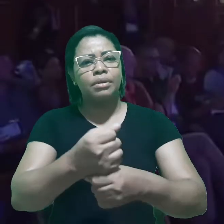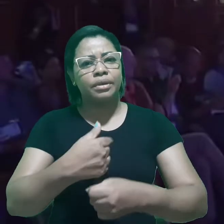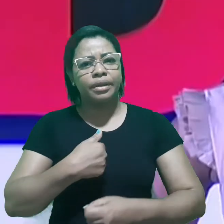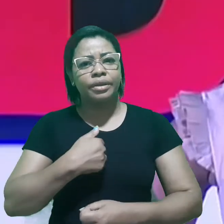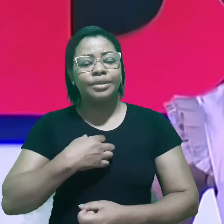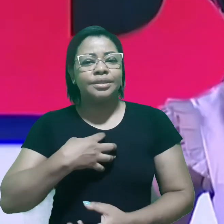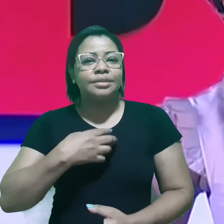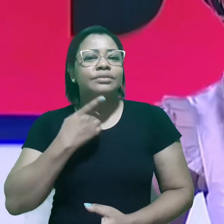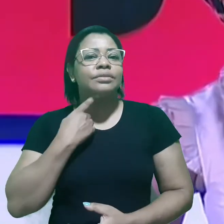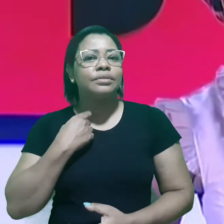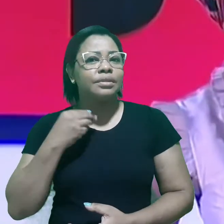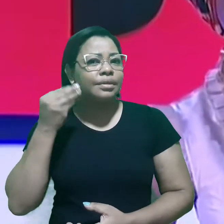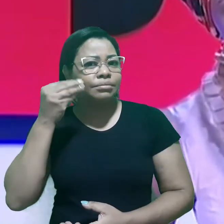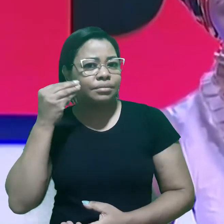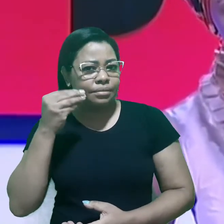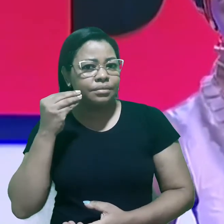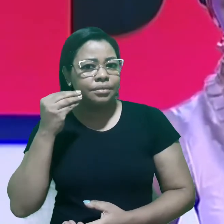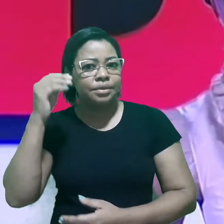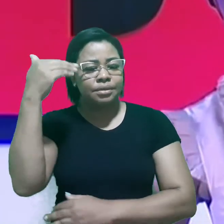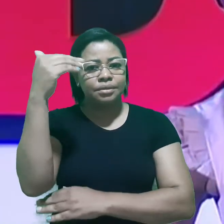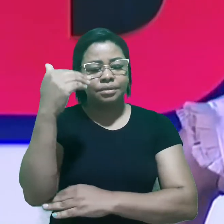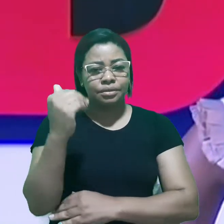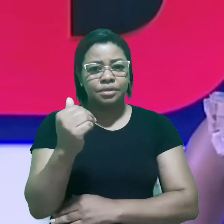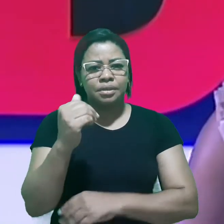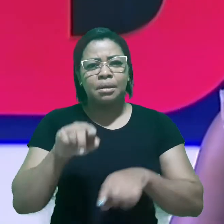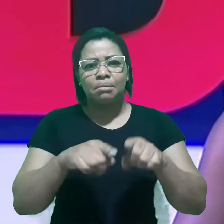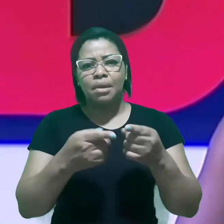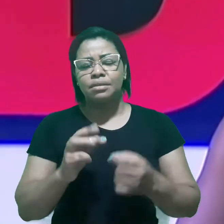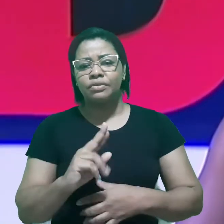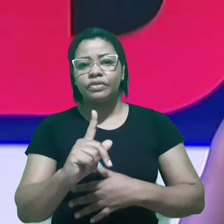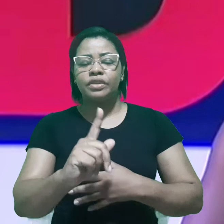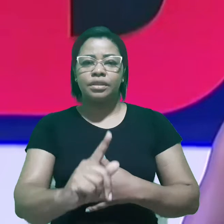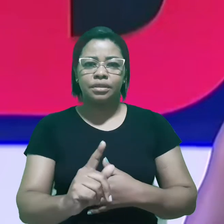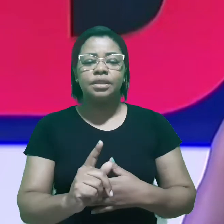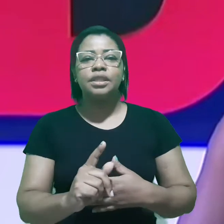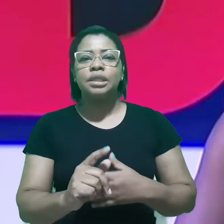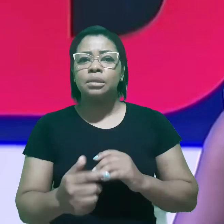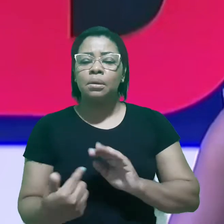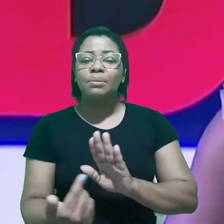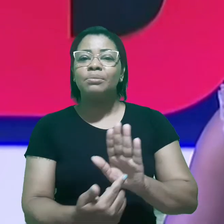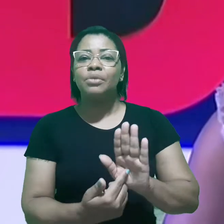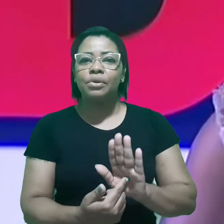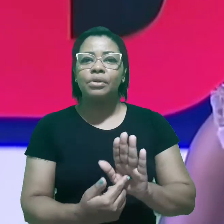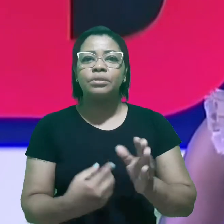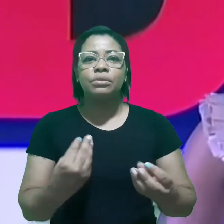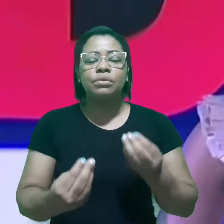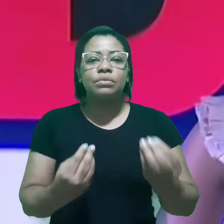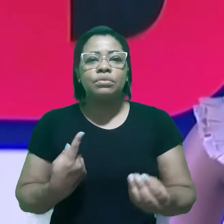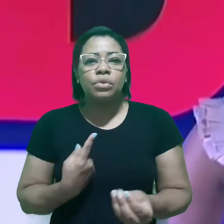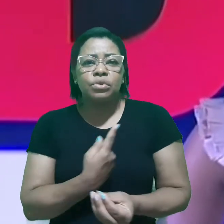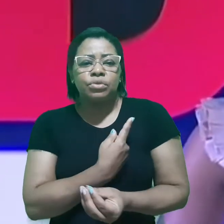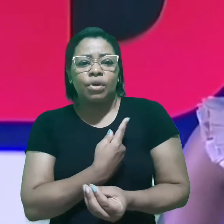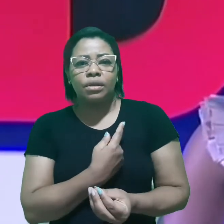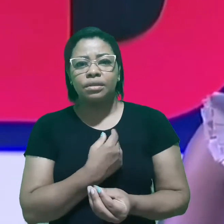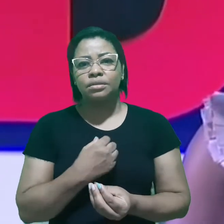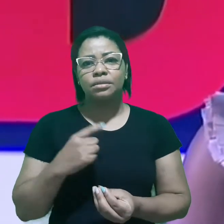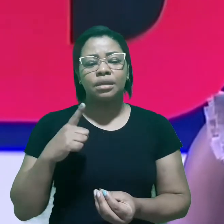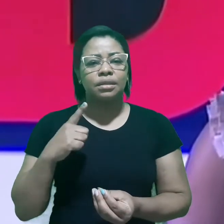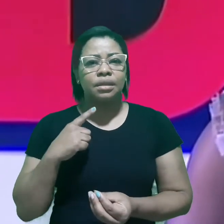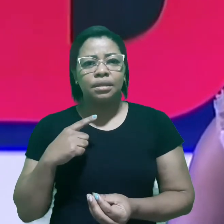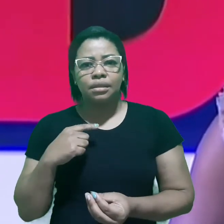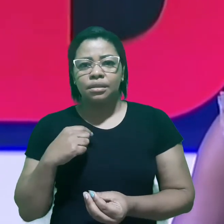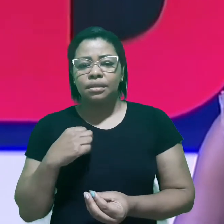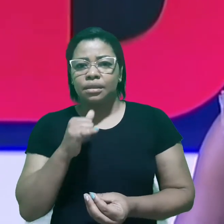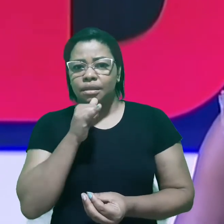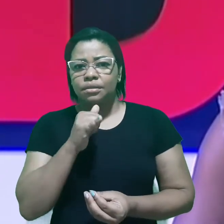história. A meu ver, o que isso demonstra é como somos impressionáveis e vulneráveis face a uma história,